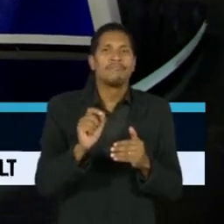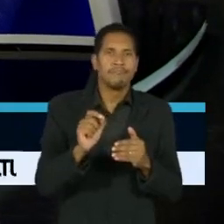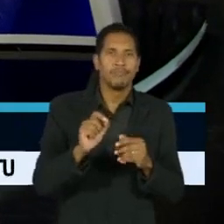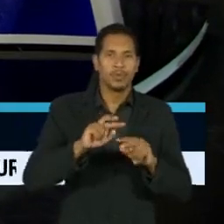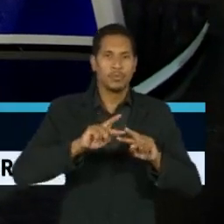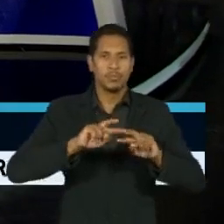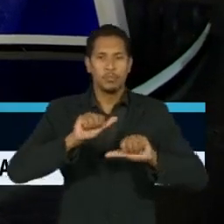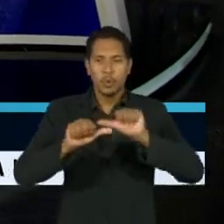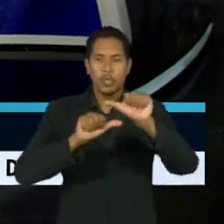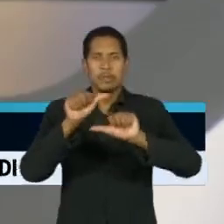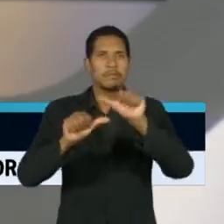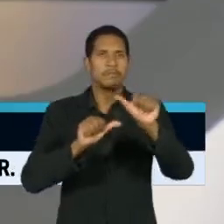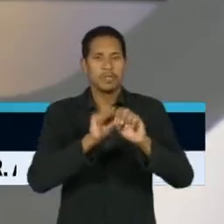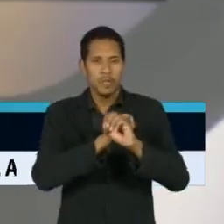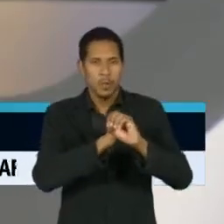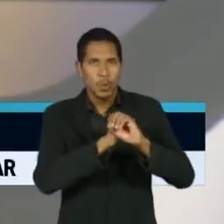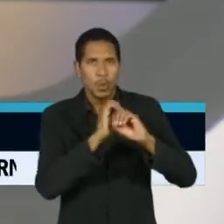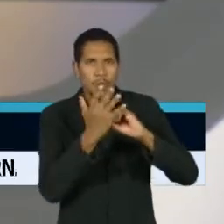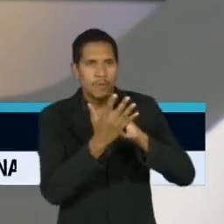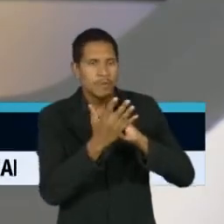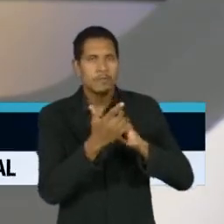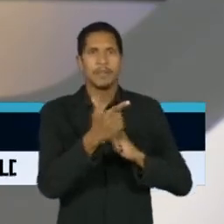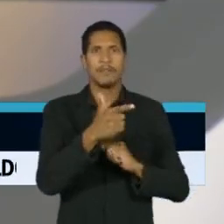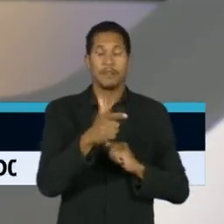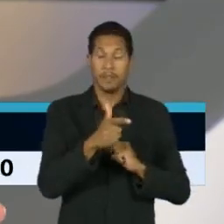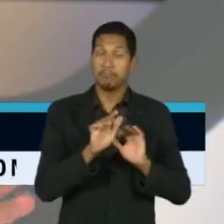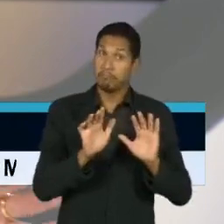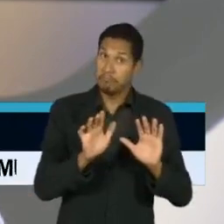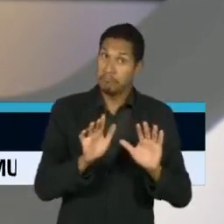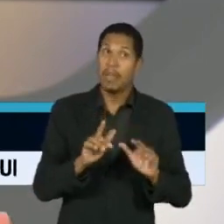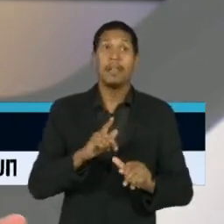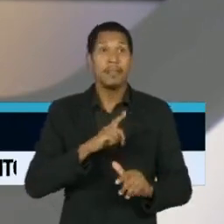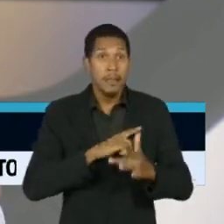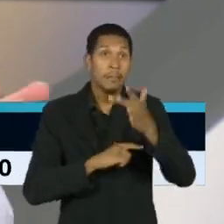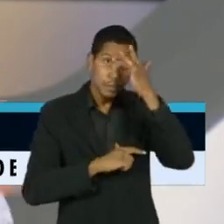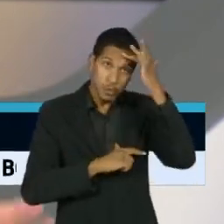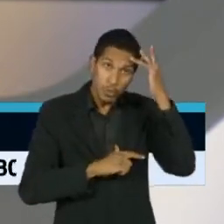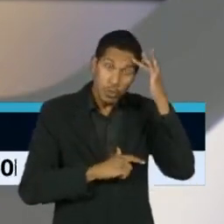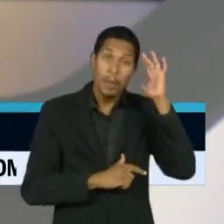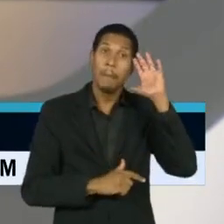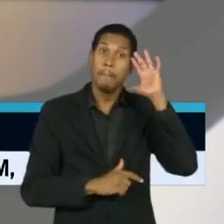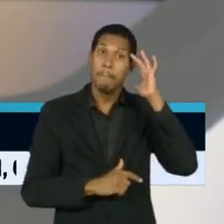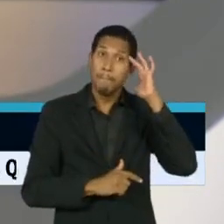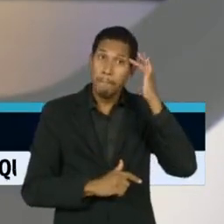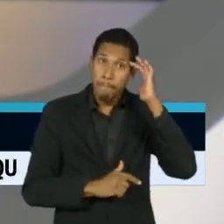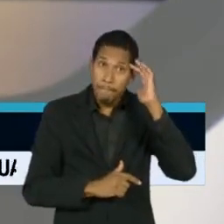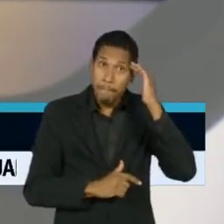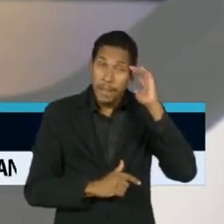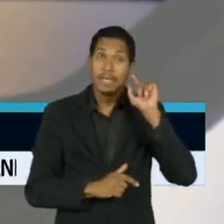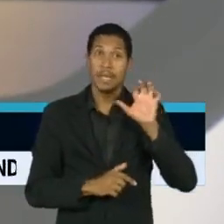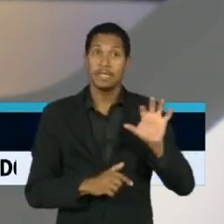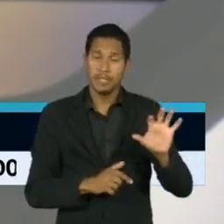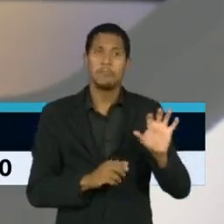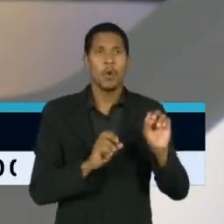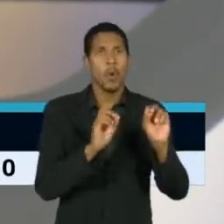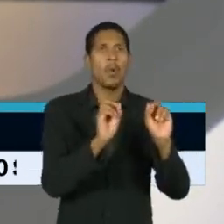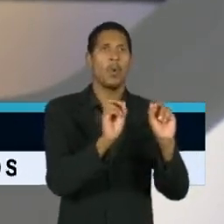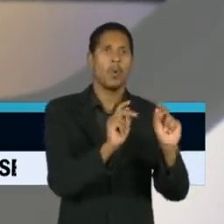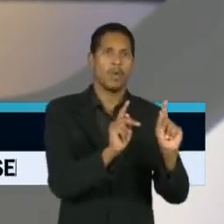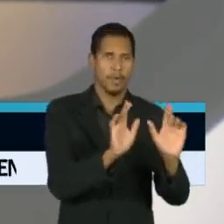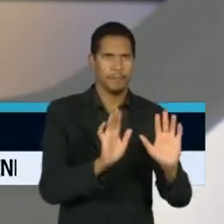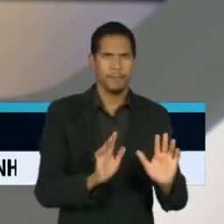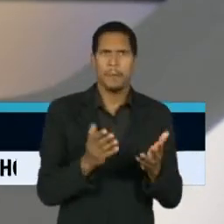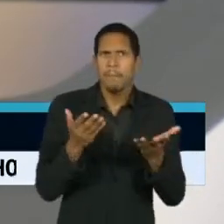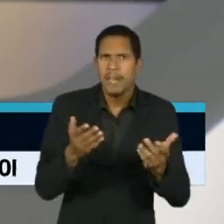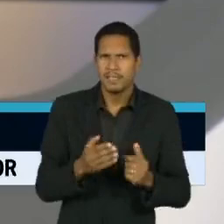outras mutações desse tipo então muita gente boa pensa nisso e não é descartado agora falar que uma um